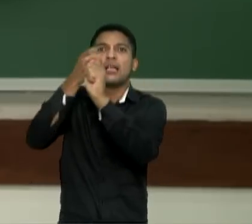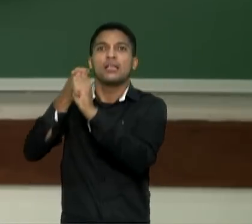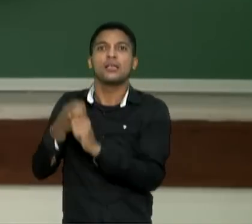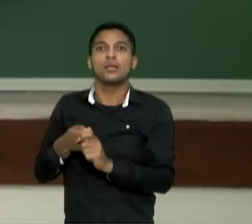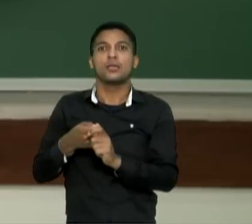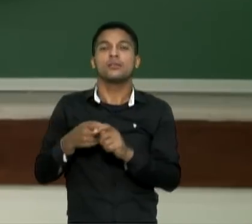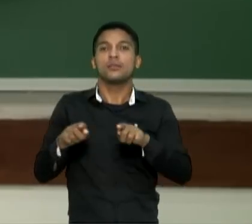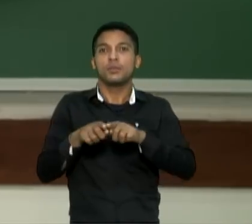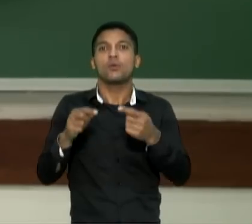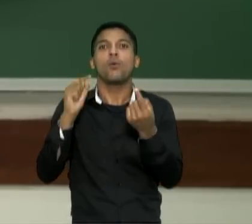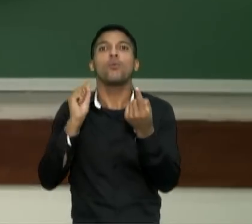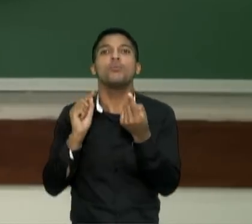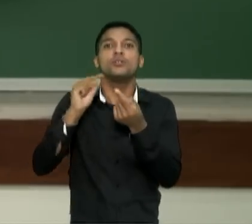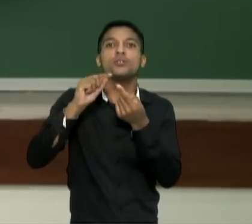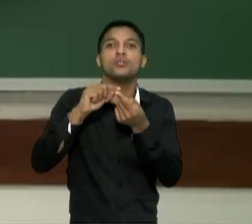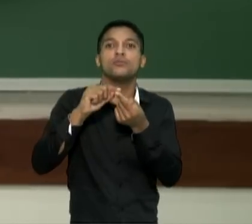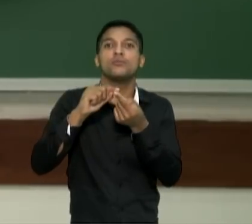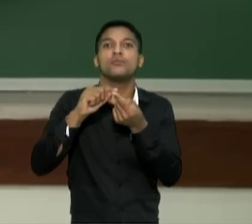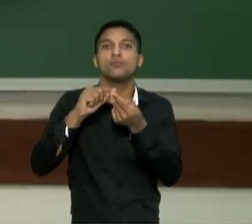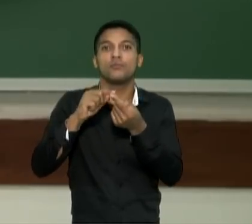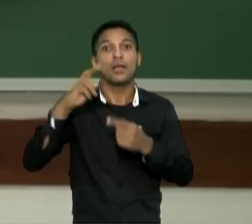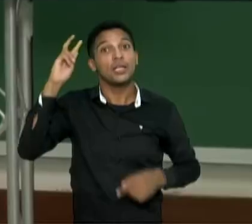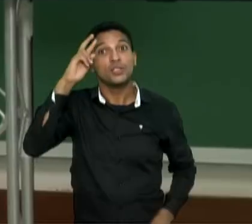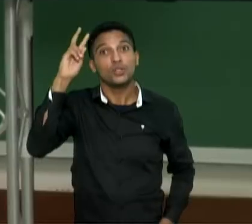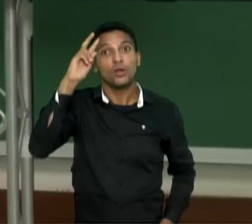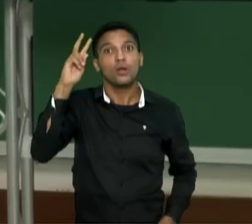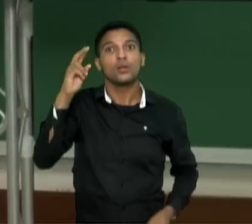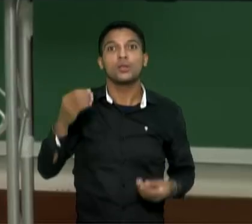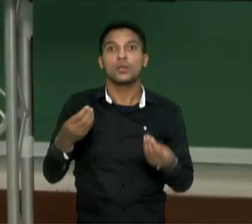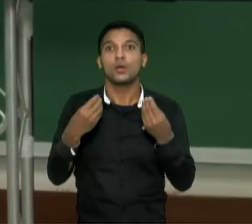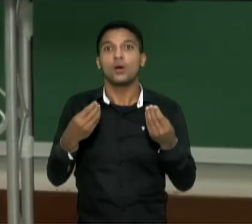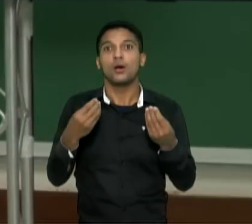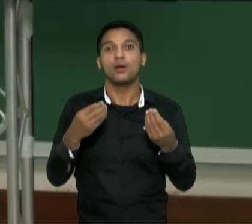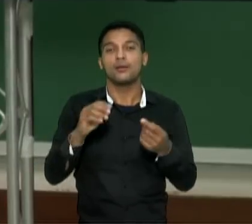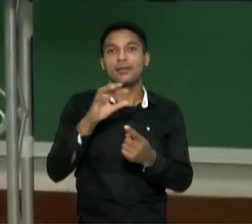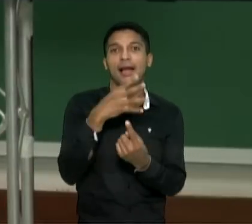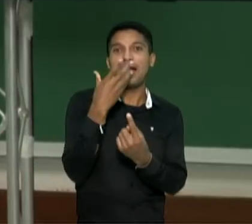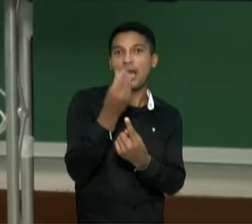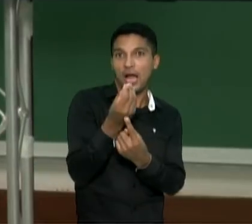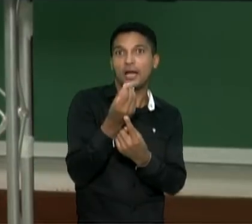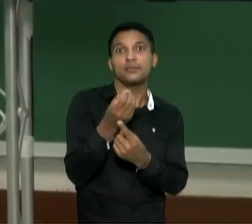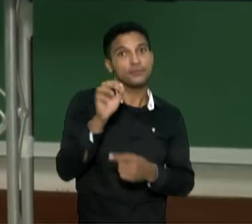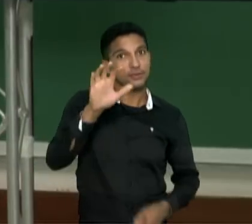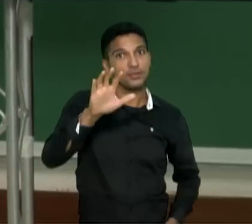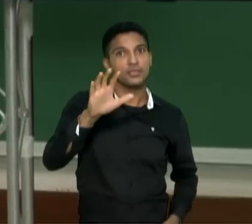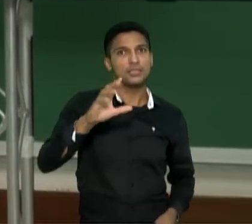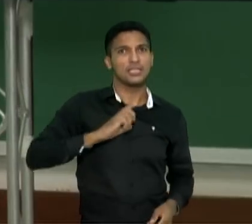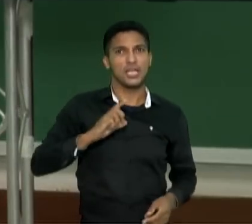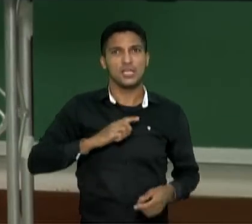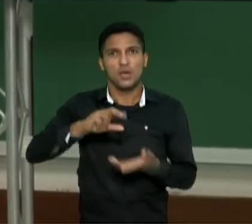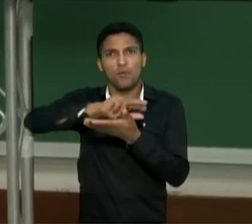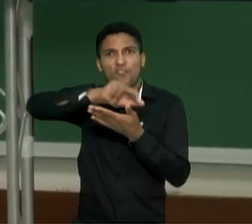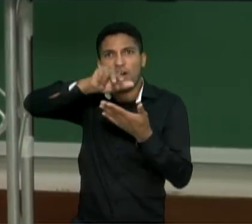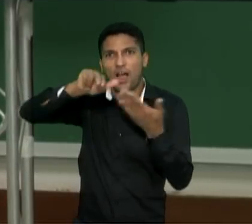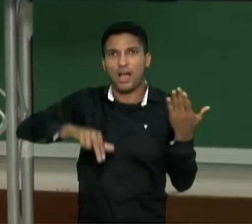né? Então, a história da arte é isso, na verdade, a gente discute todas essas ideias.